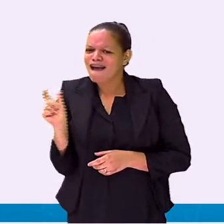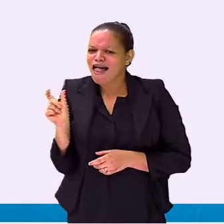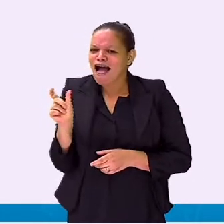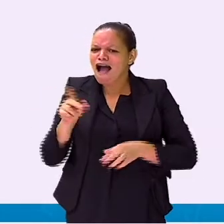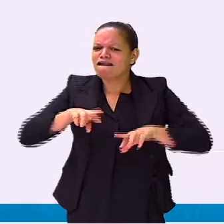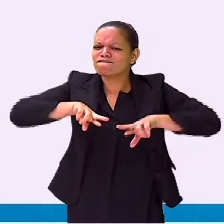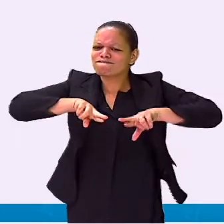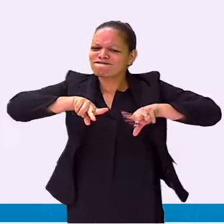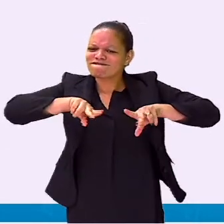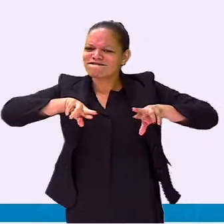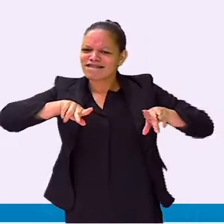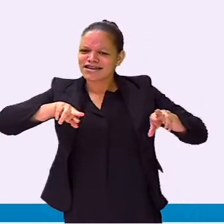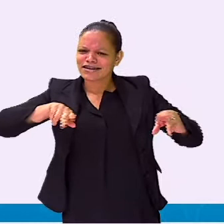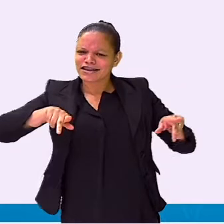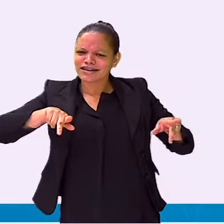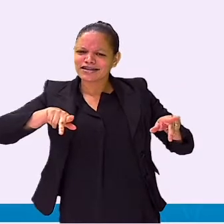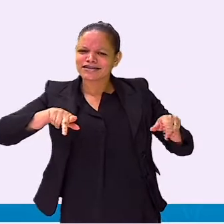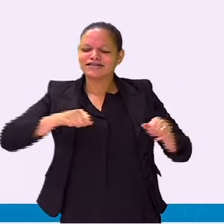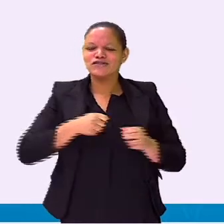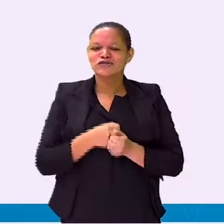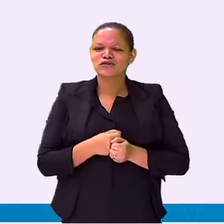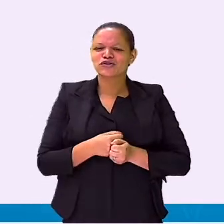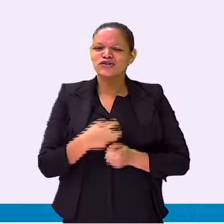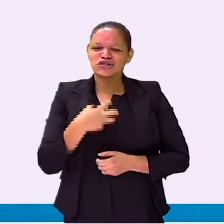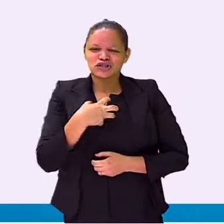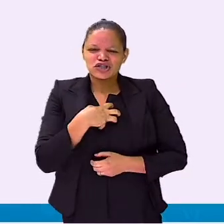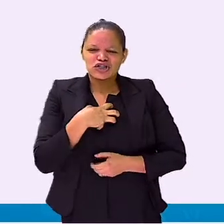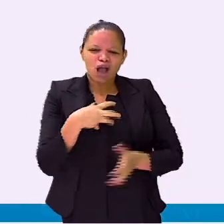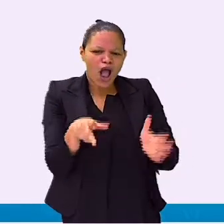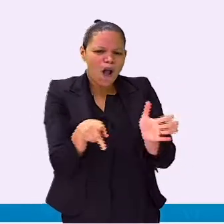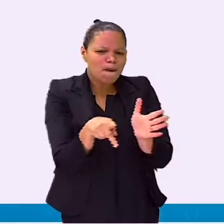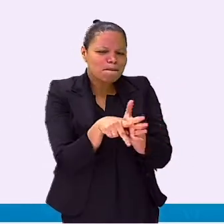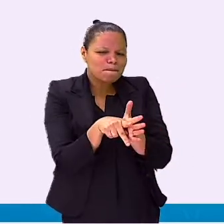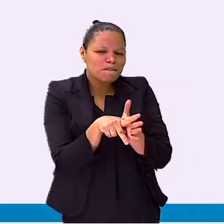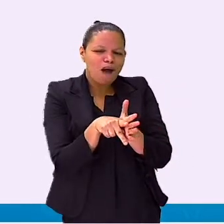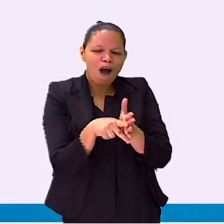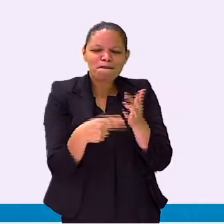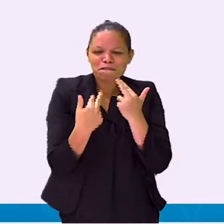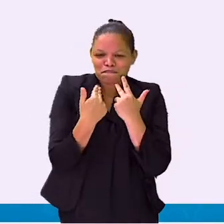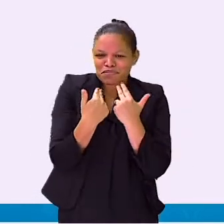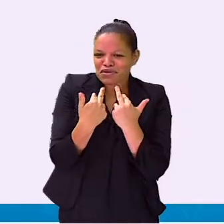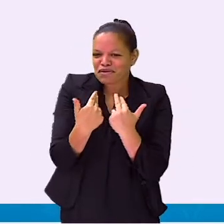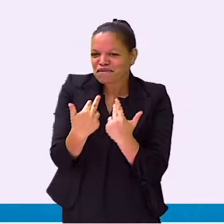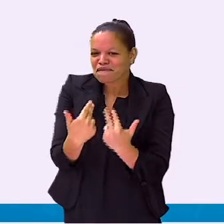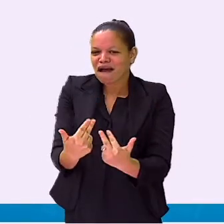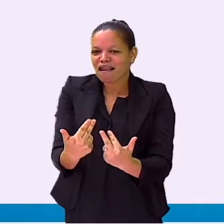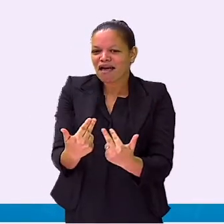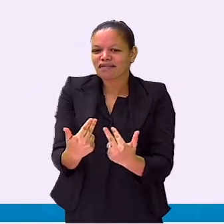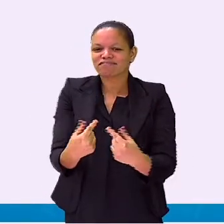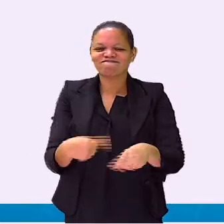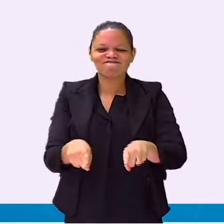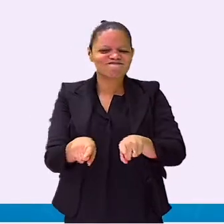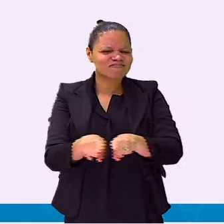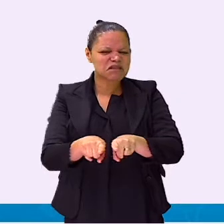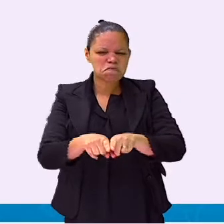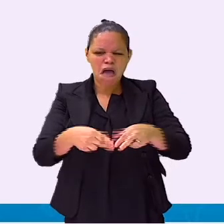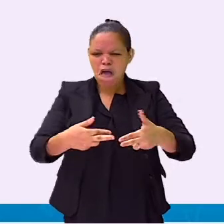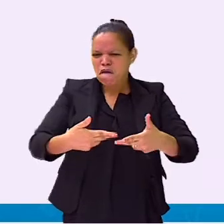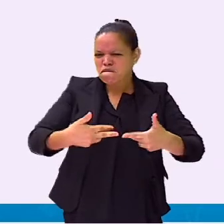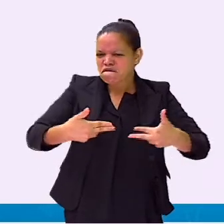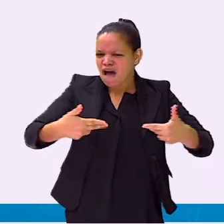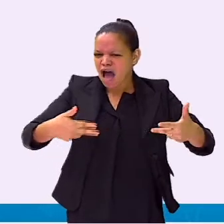pousa em belos patrimônios materiais e imateriais. É Santos Dumont, é